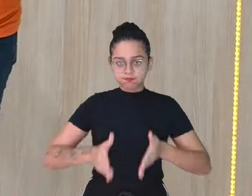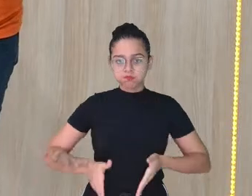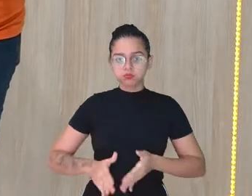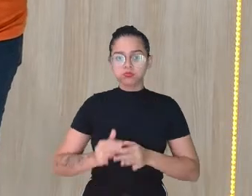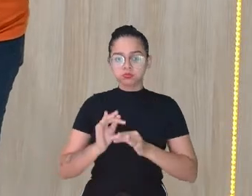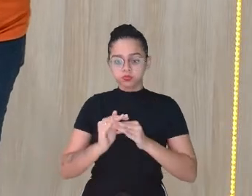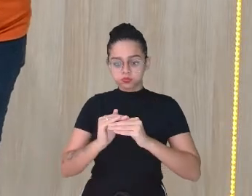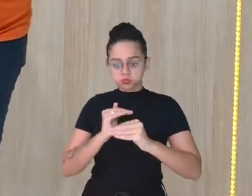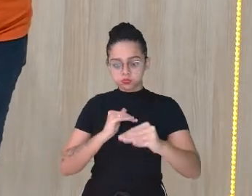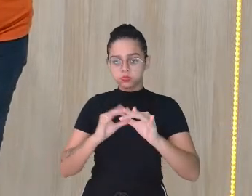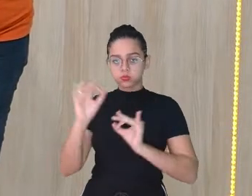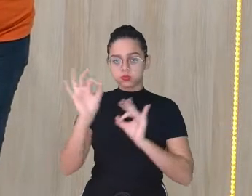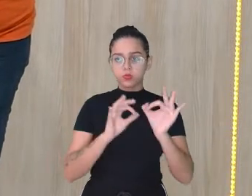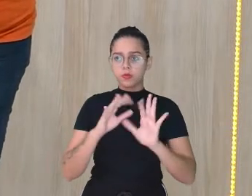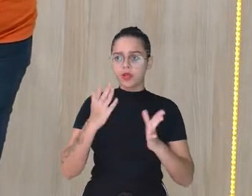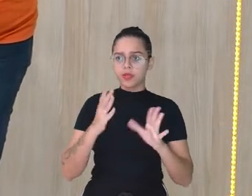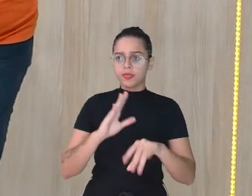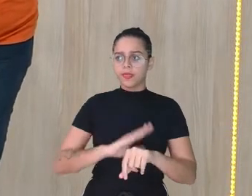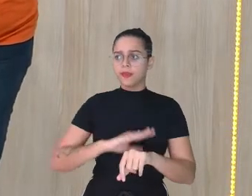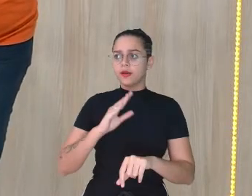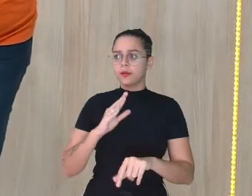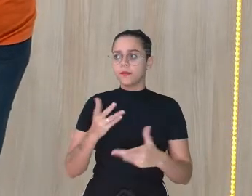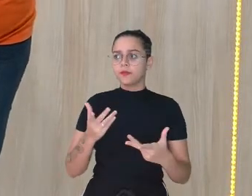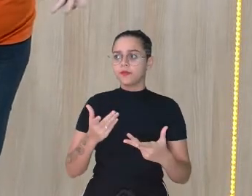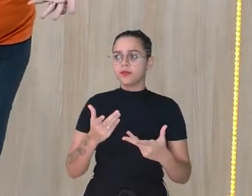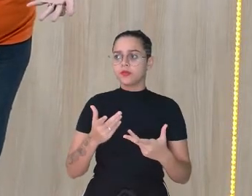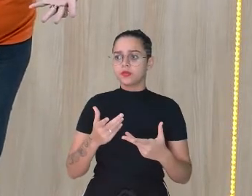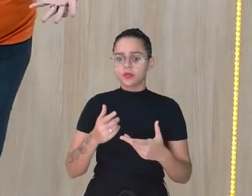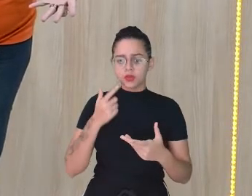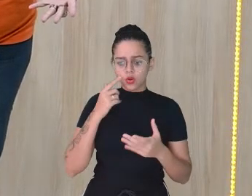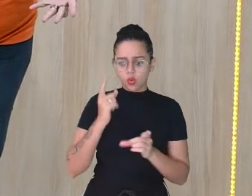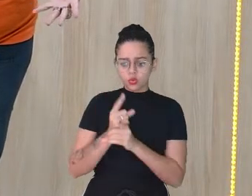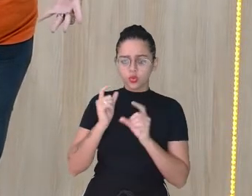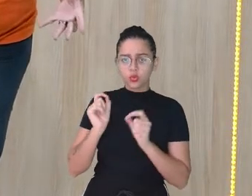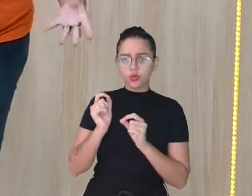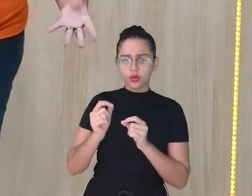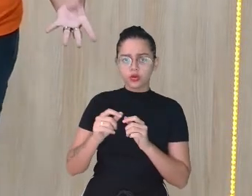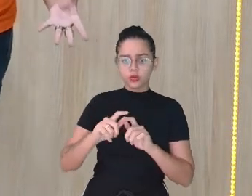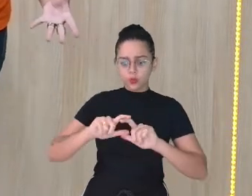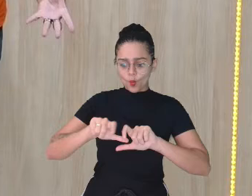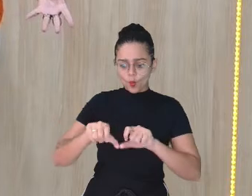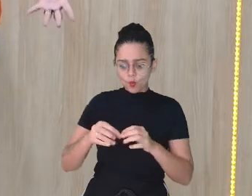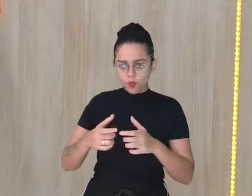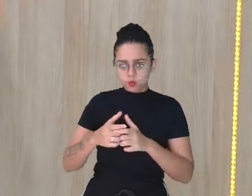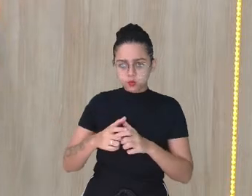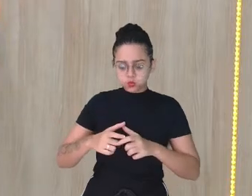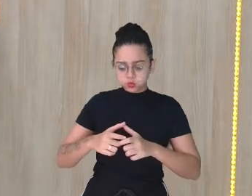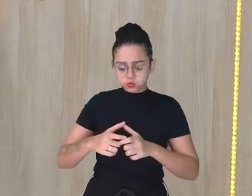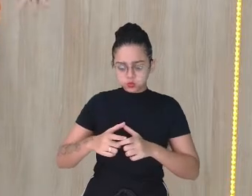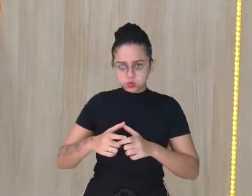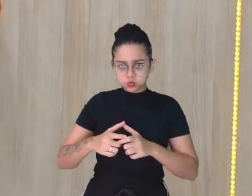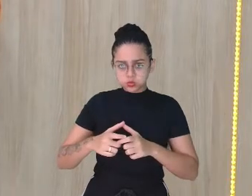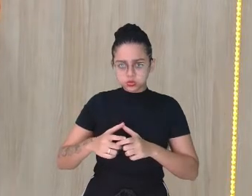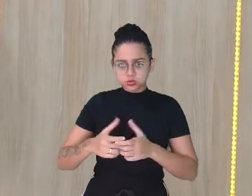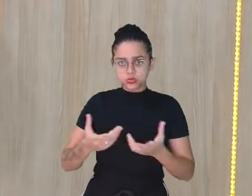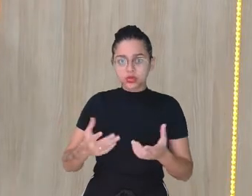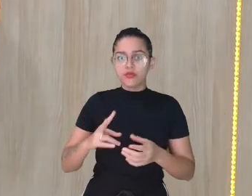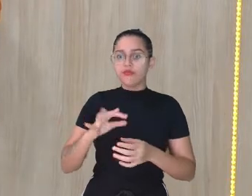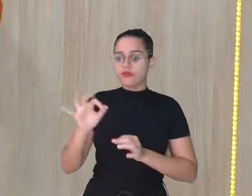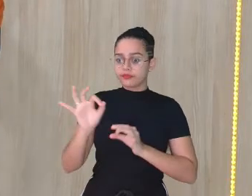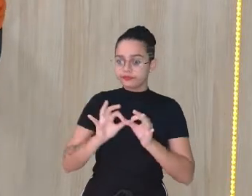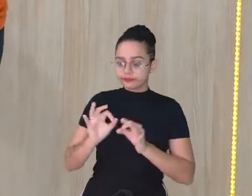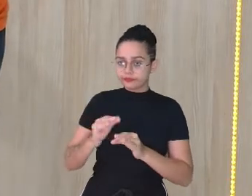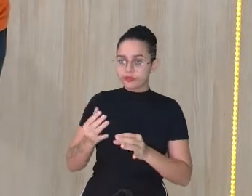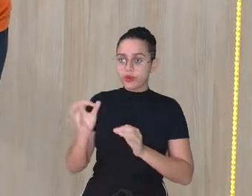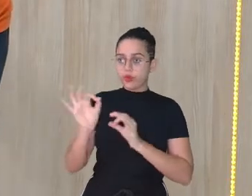Pavimentar, organizar a rua, de repente se encontrou o quê? Fósseis. O que é que se faz? Vai colocar, vai